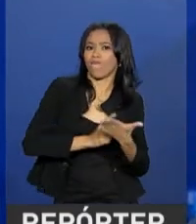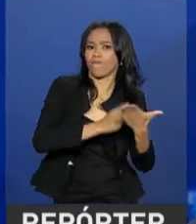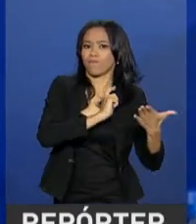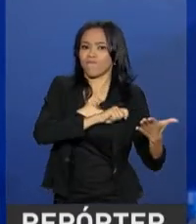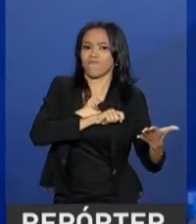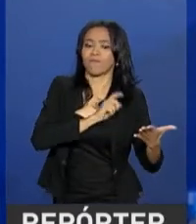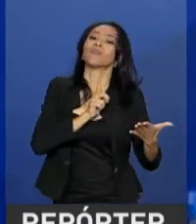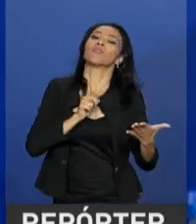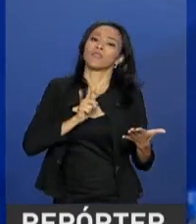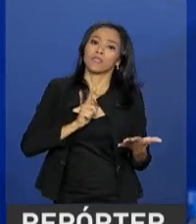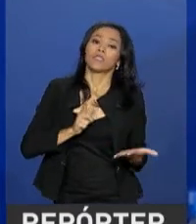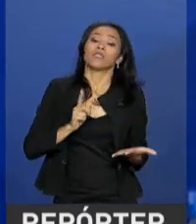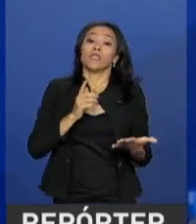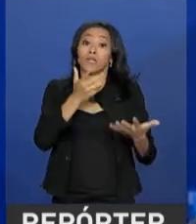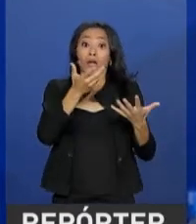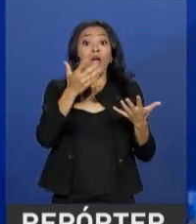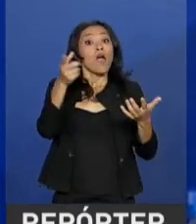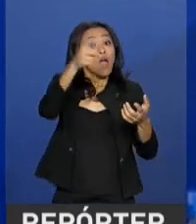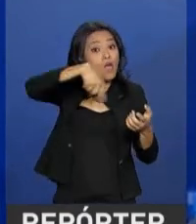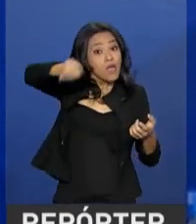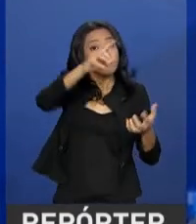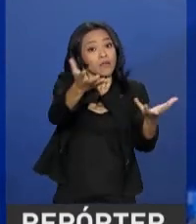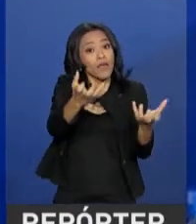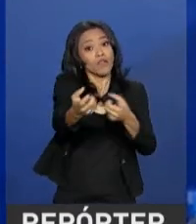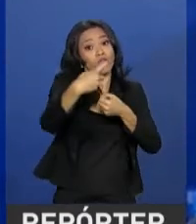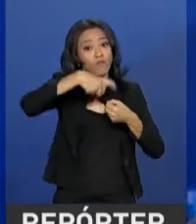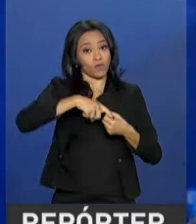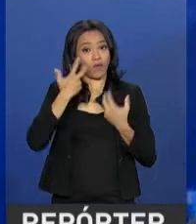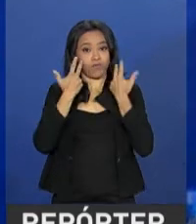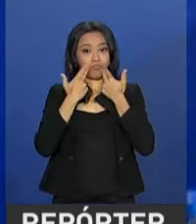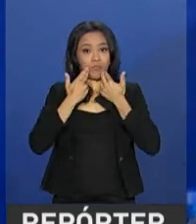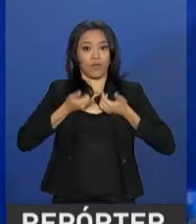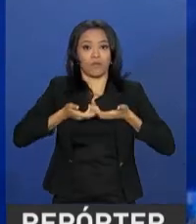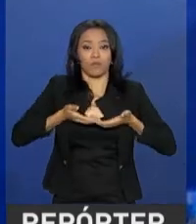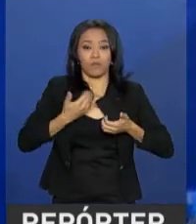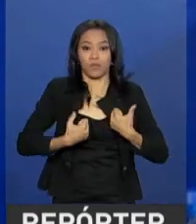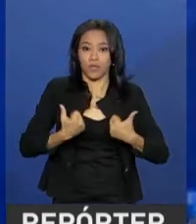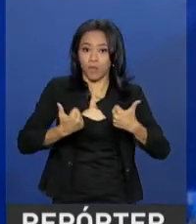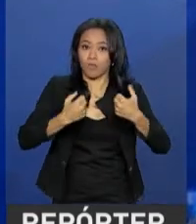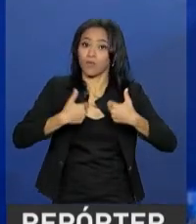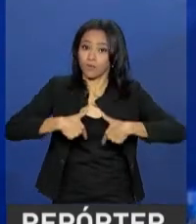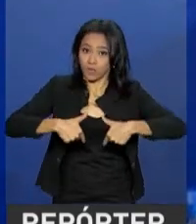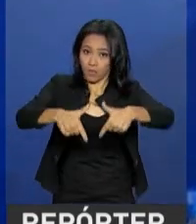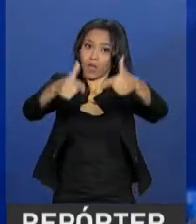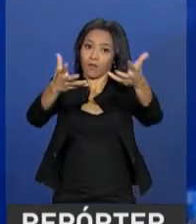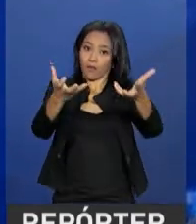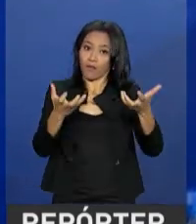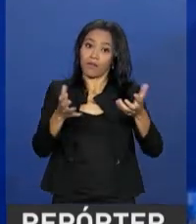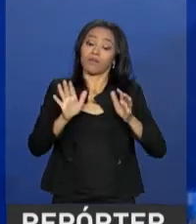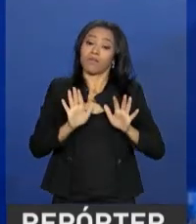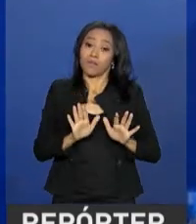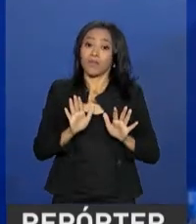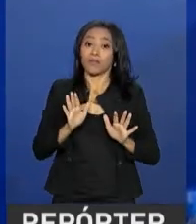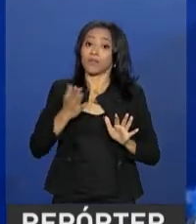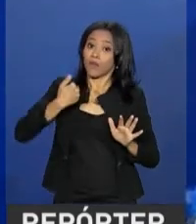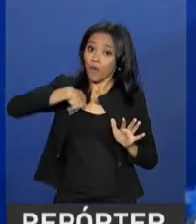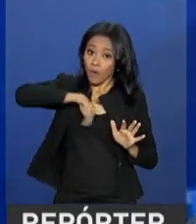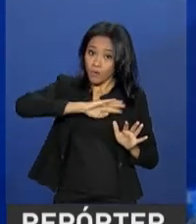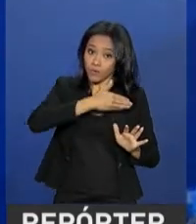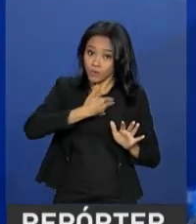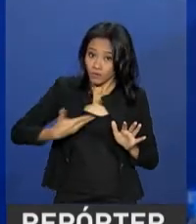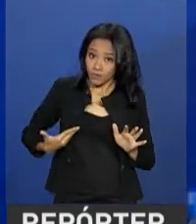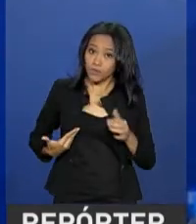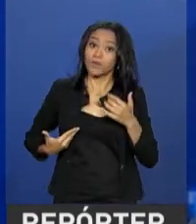transportadoras desejam retomar suas atividades ea nossa função agora é estar presente com todo efetivo